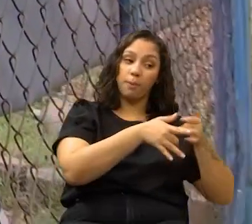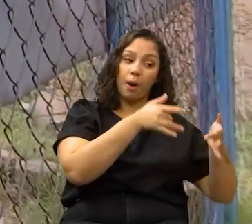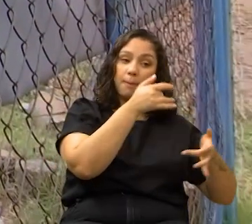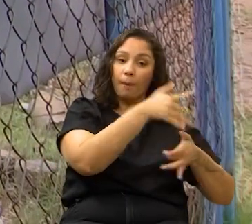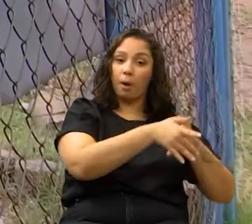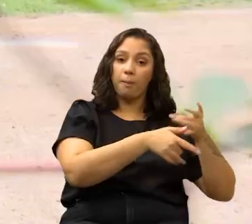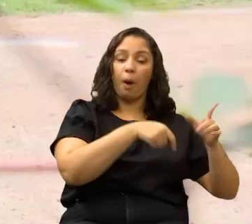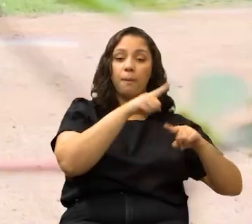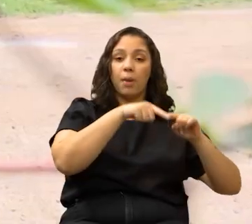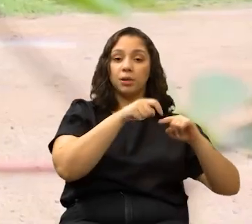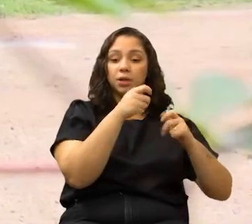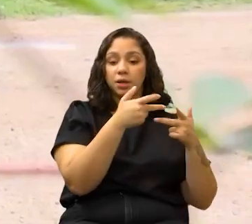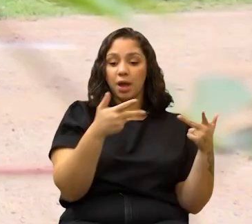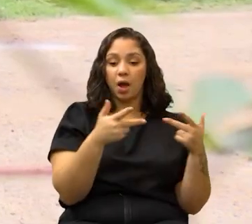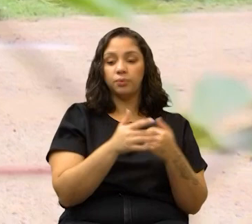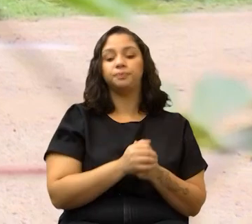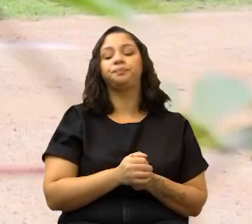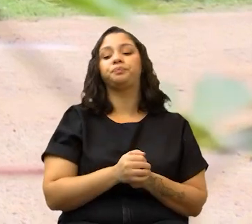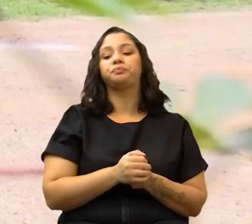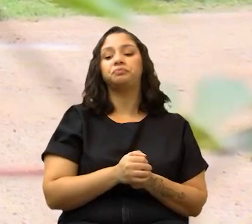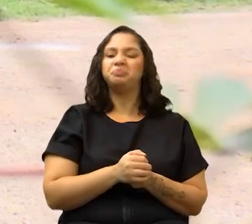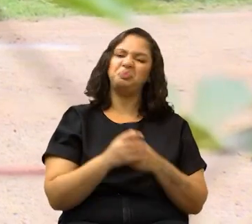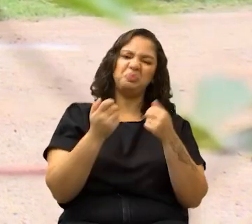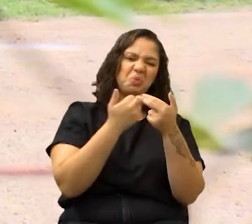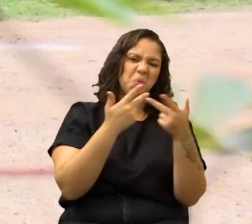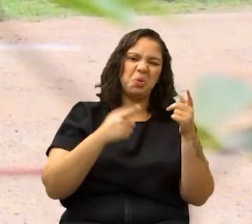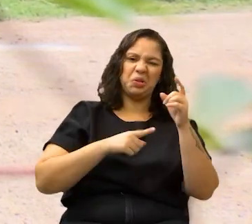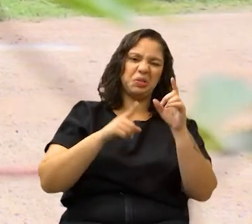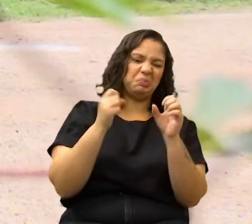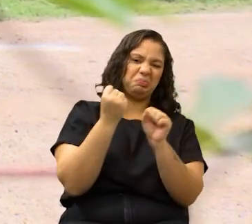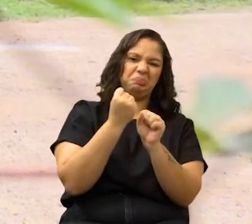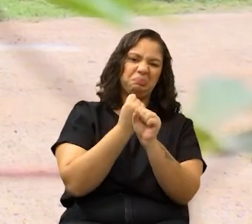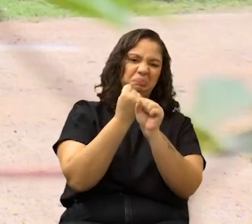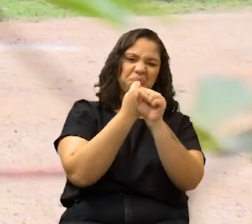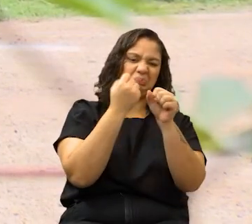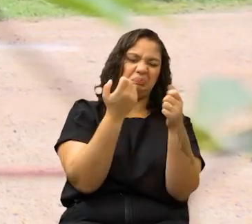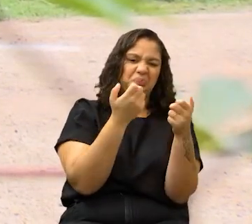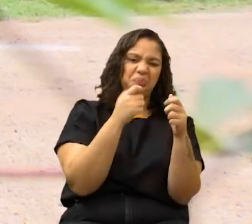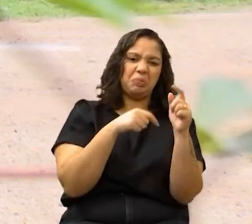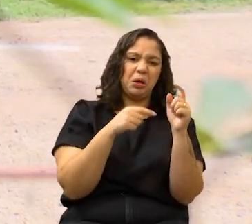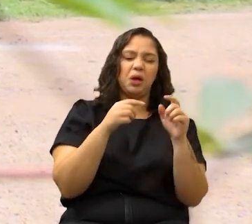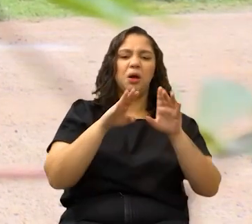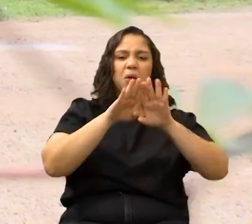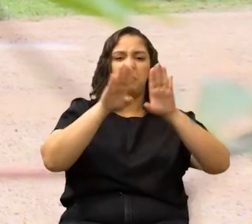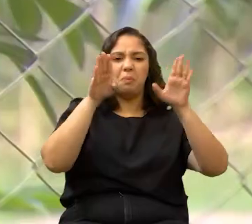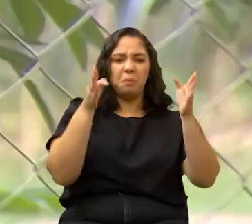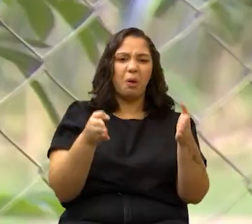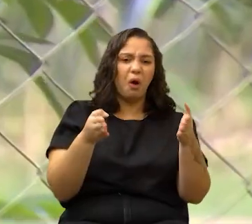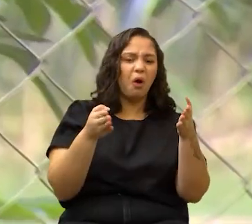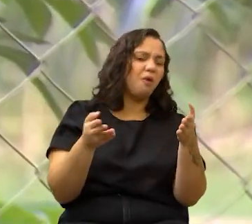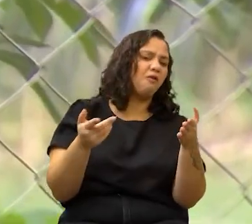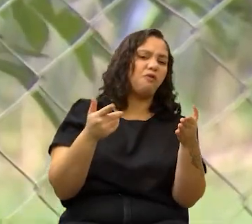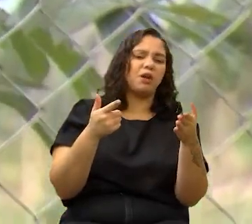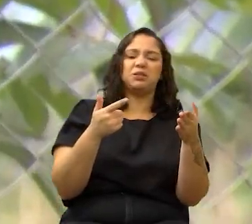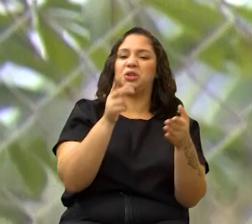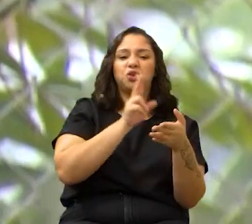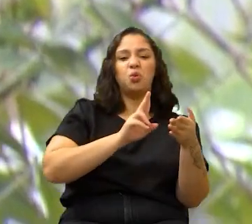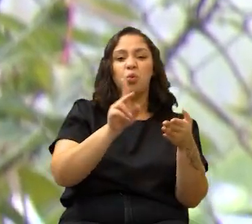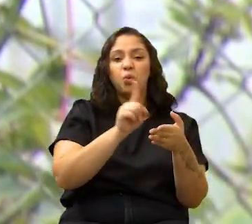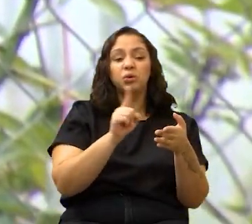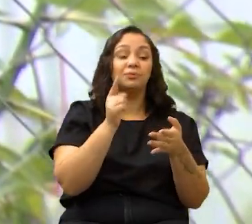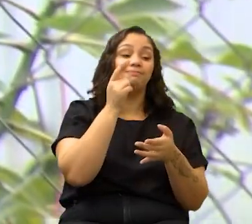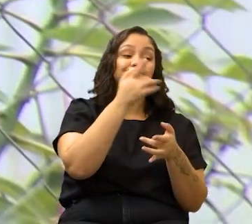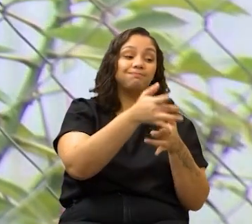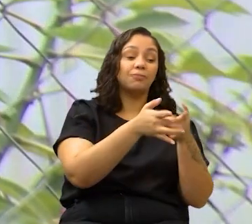né, esses materiais ou esses utensílios, enfim, móveis que não mais possam ser utilizados